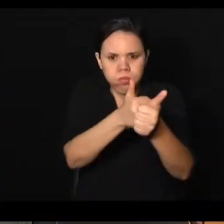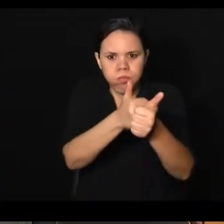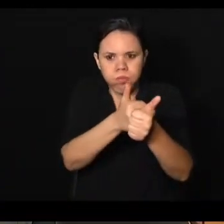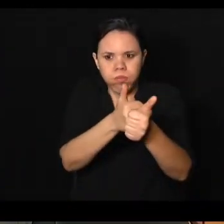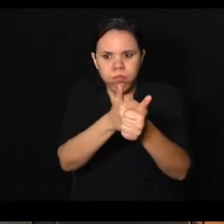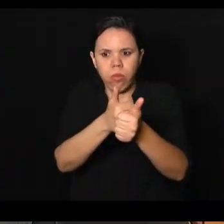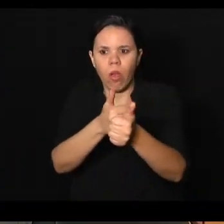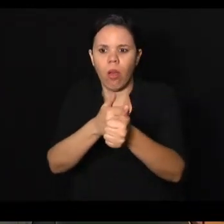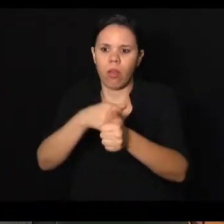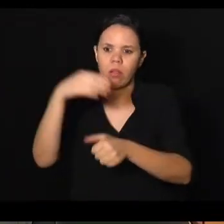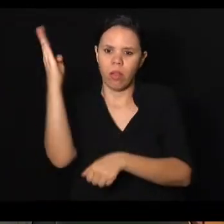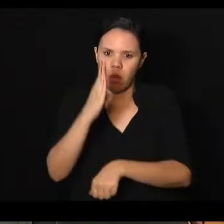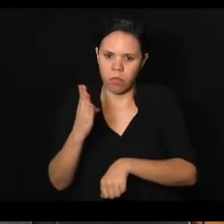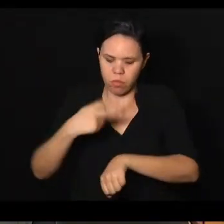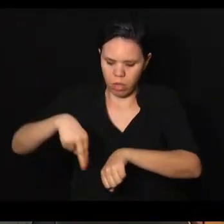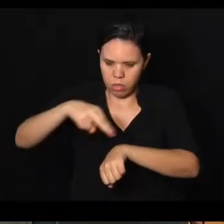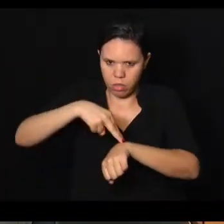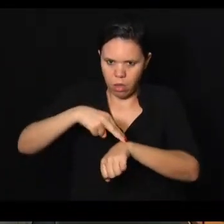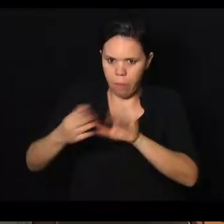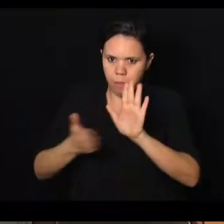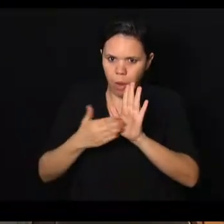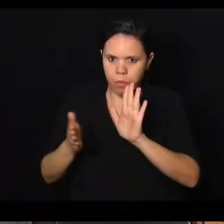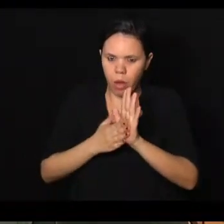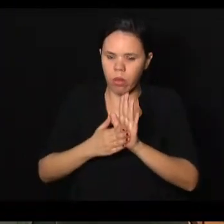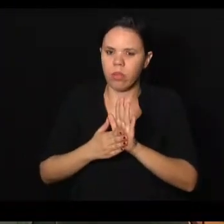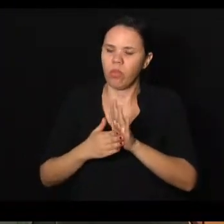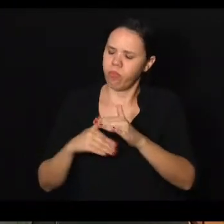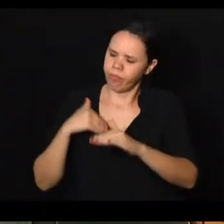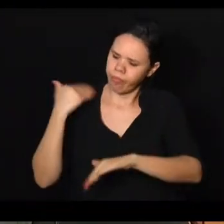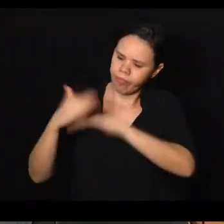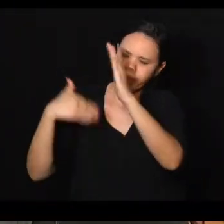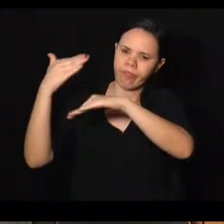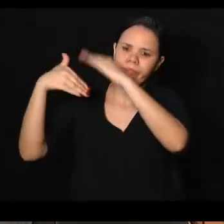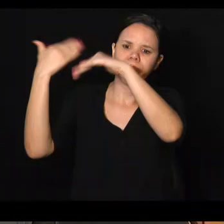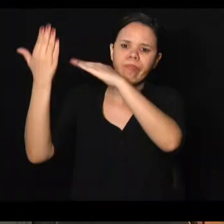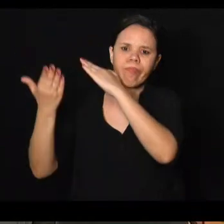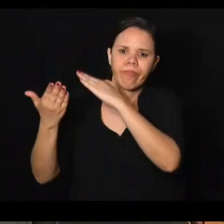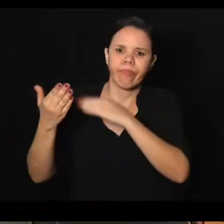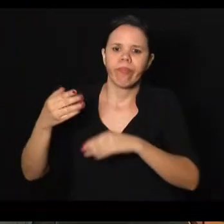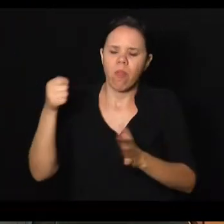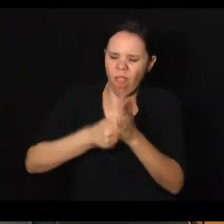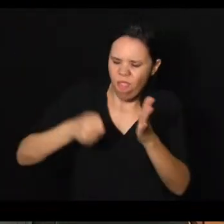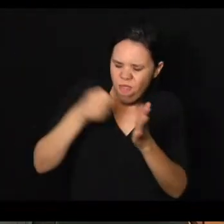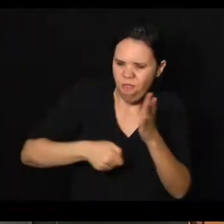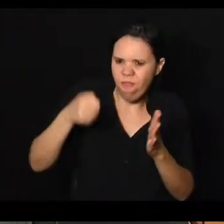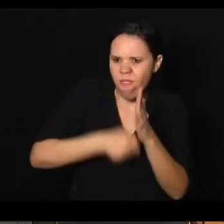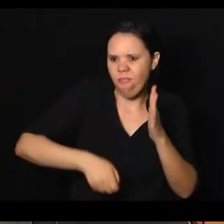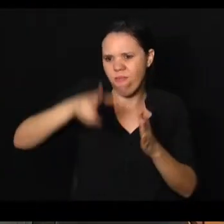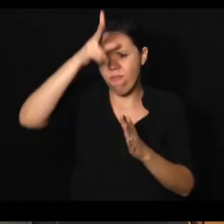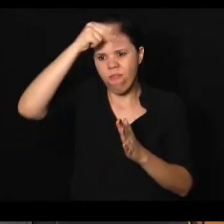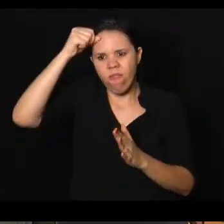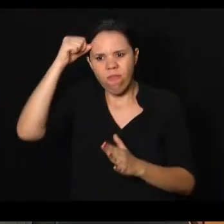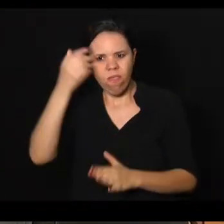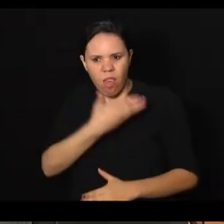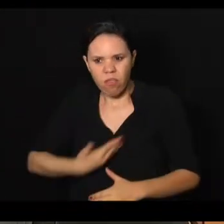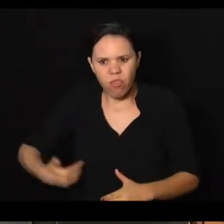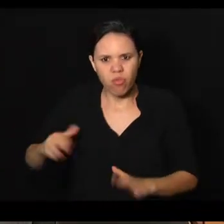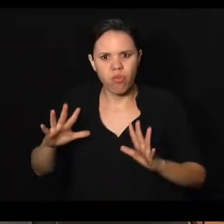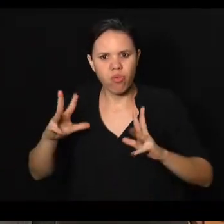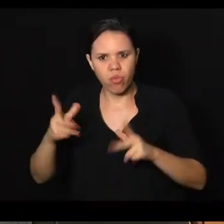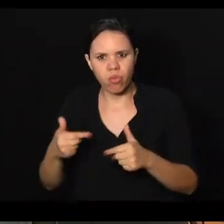Uma proposta de construção de políticas públicas de fortalecimento de família.